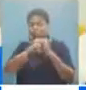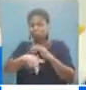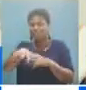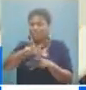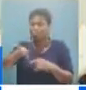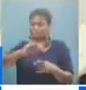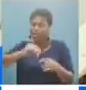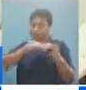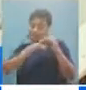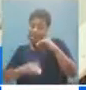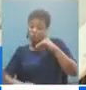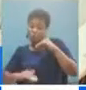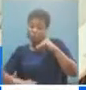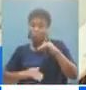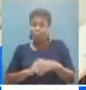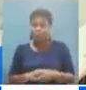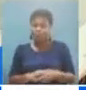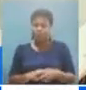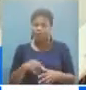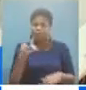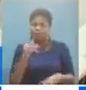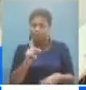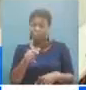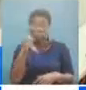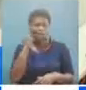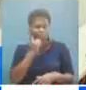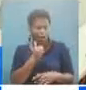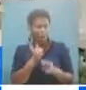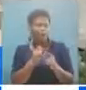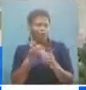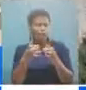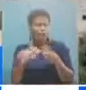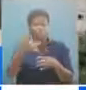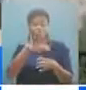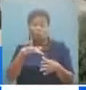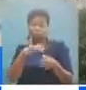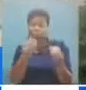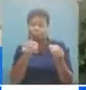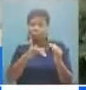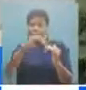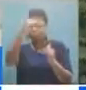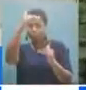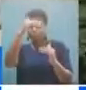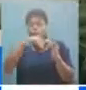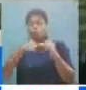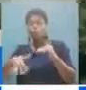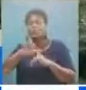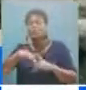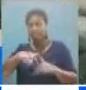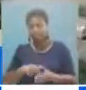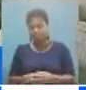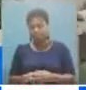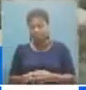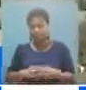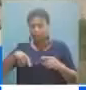zonas mais baixas. Quer dizer, também há um agravamento da zona montante para a zona jusante. A